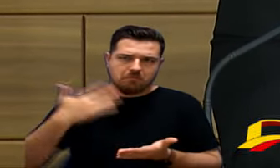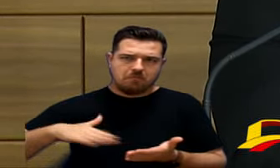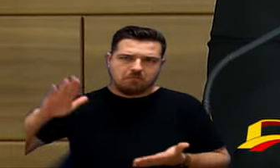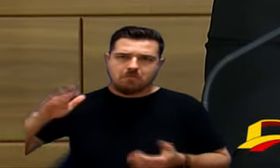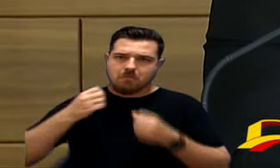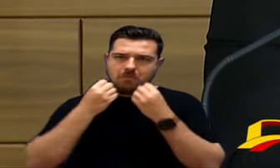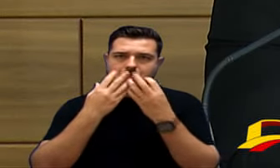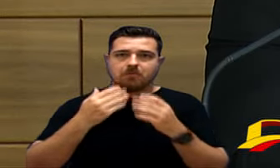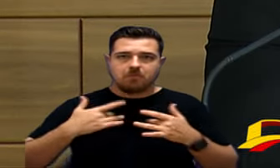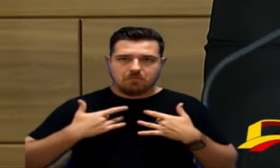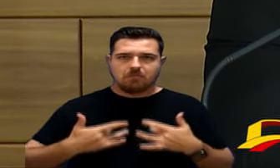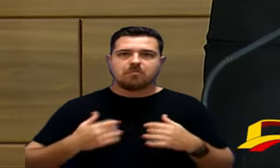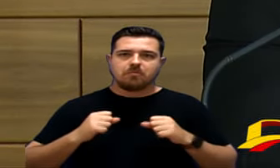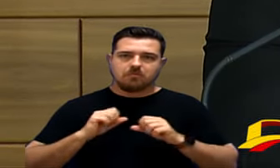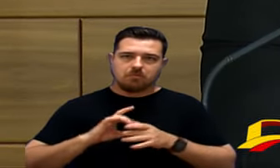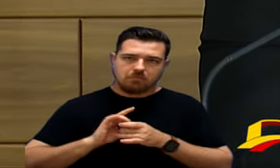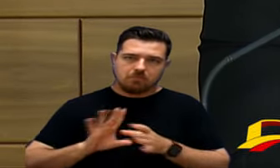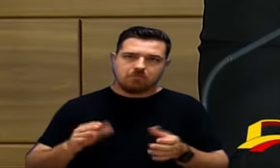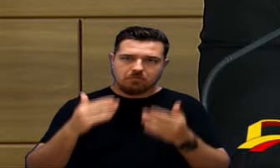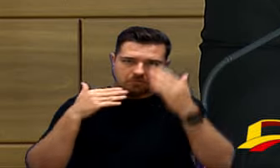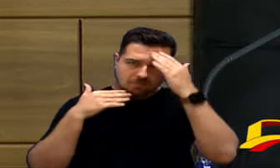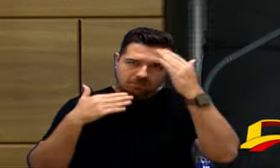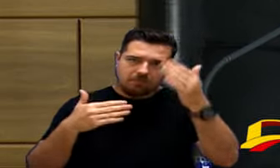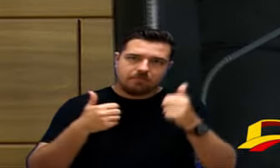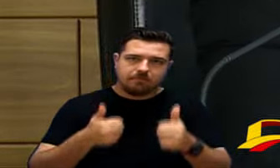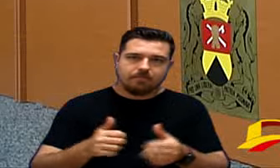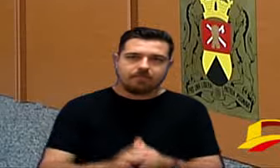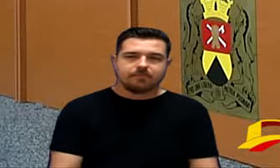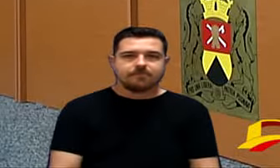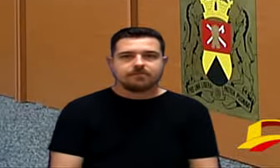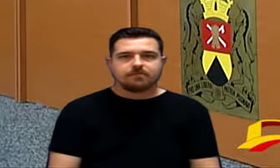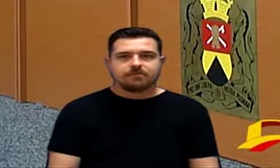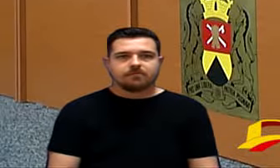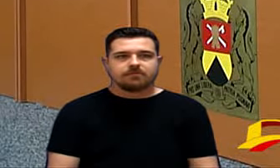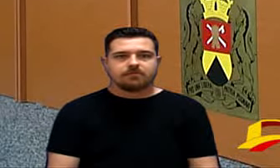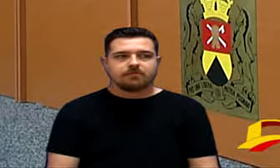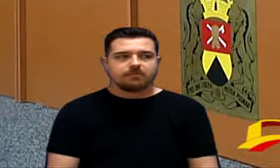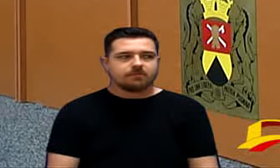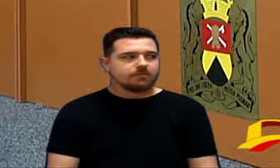pública estamos à disposição excelência excelências obrigado